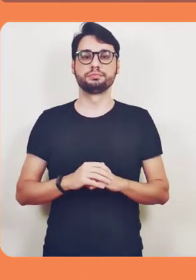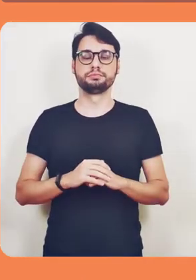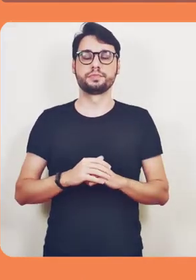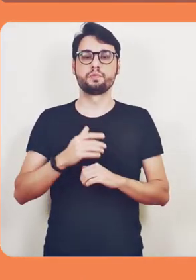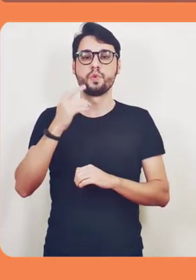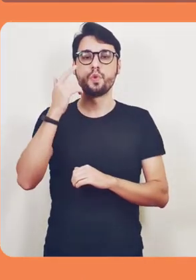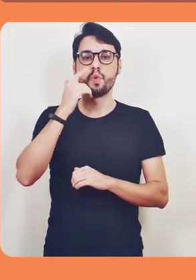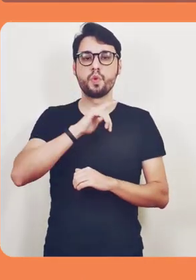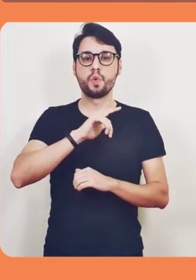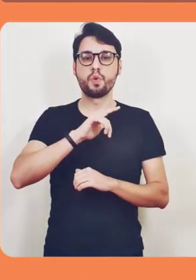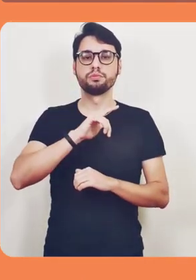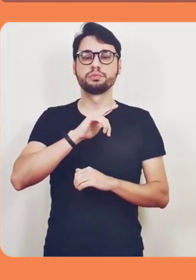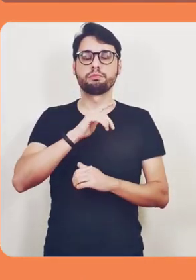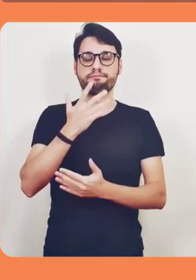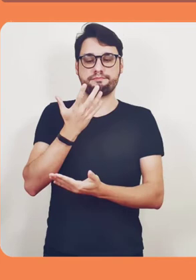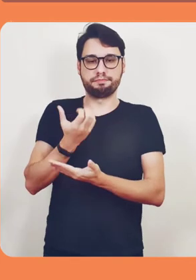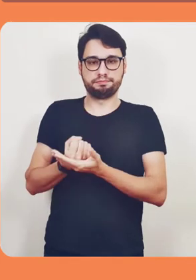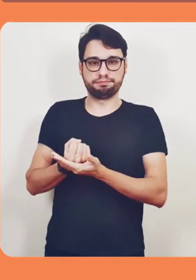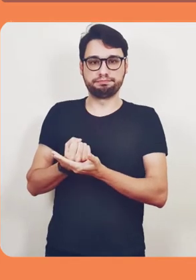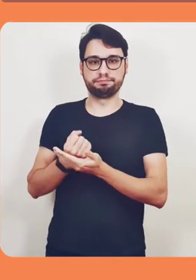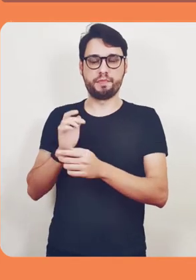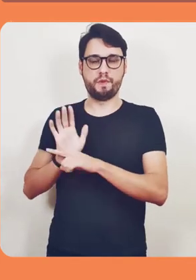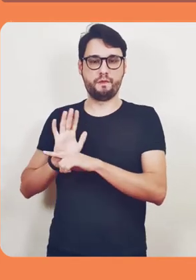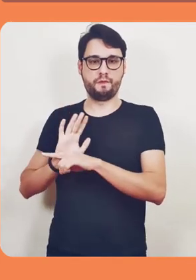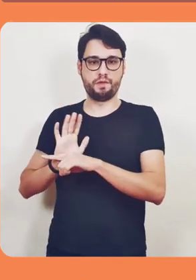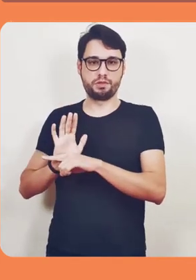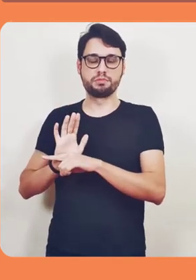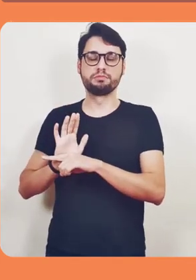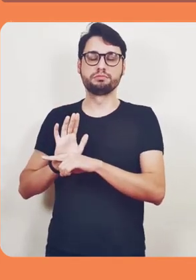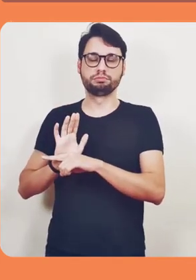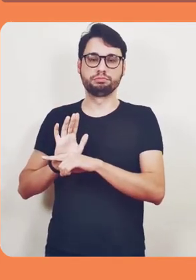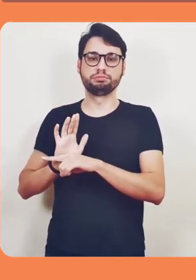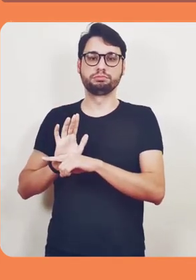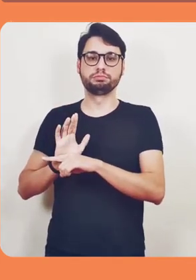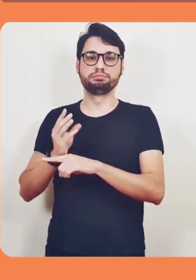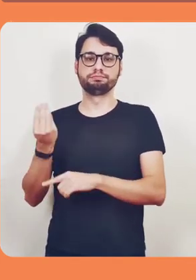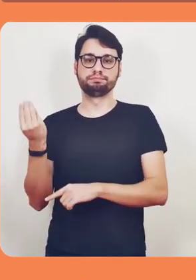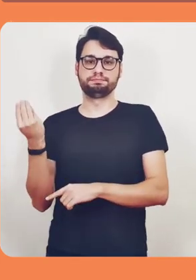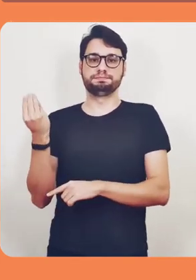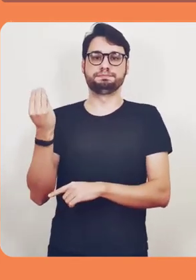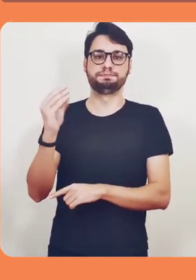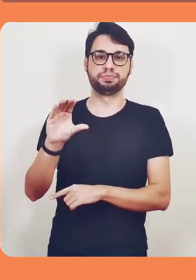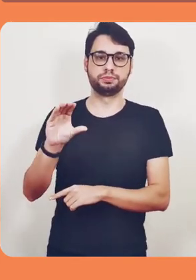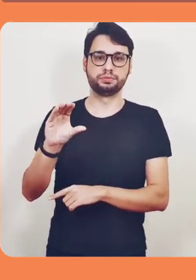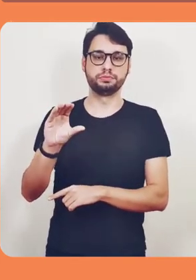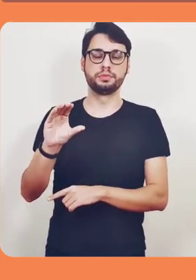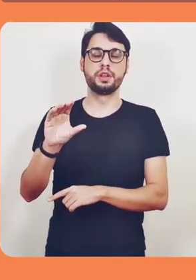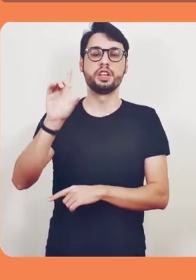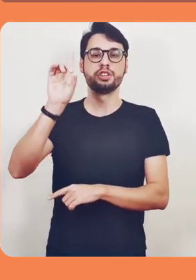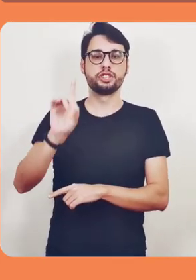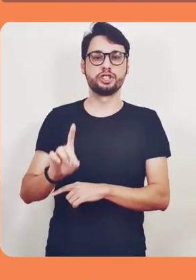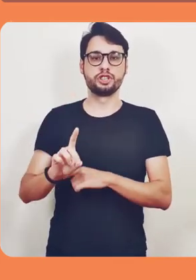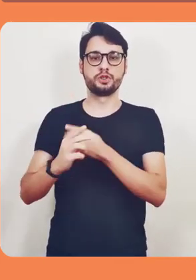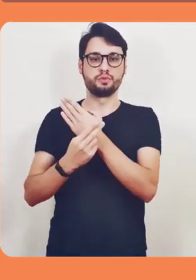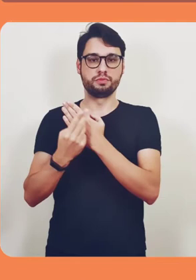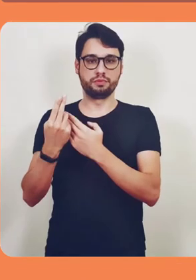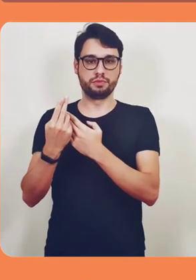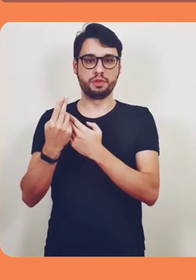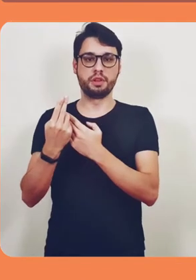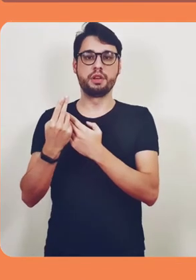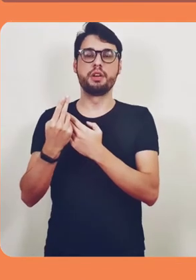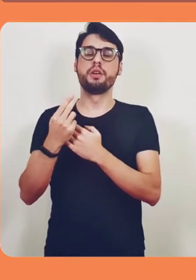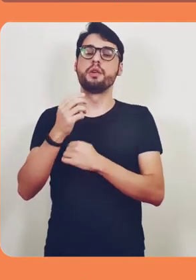pouca capacidade e é você consegue a partir da do upload desse vídeo